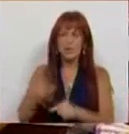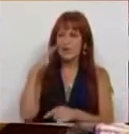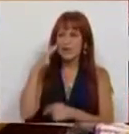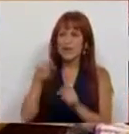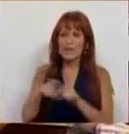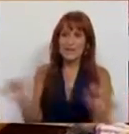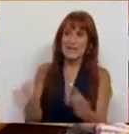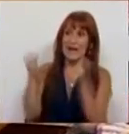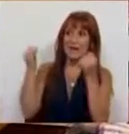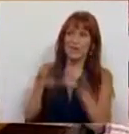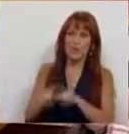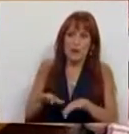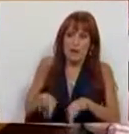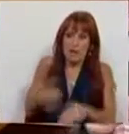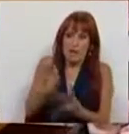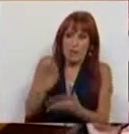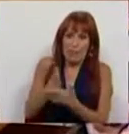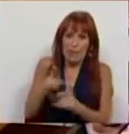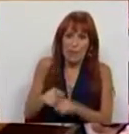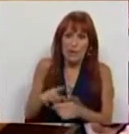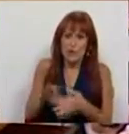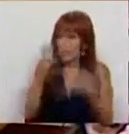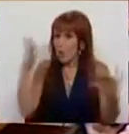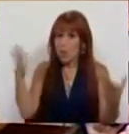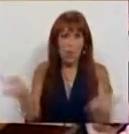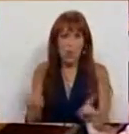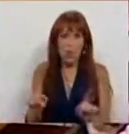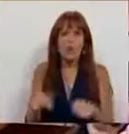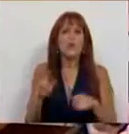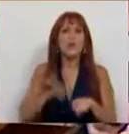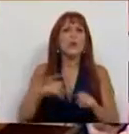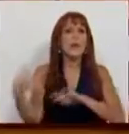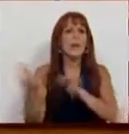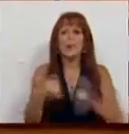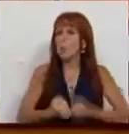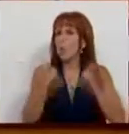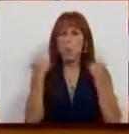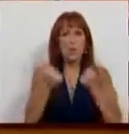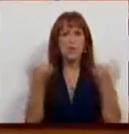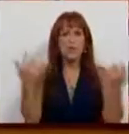tentar salvar, no fim, sem contraditório, aquilo que durante o debate